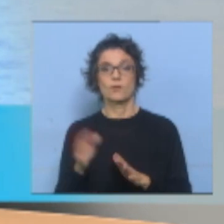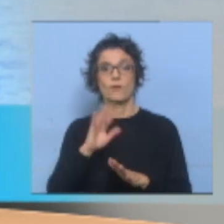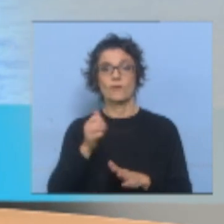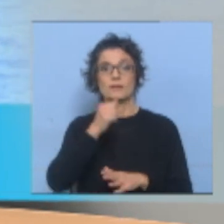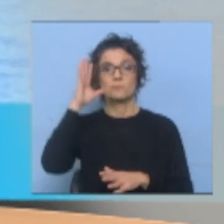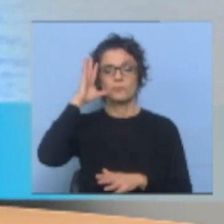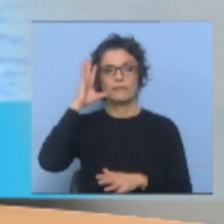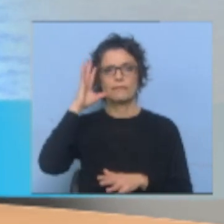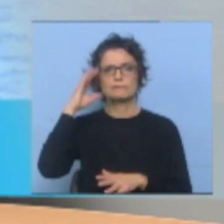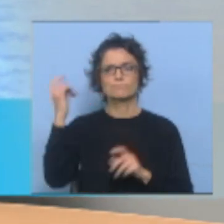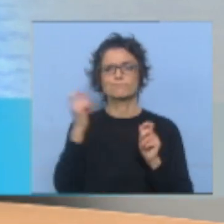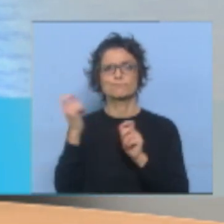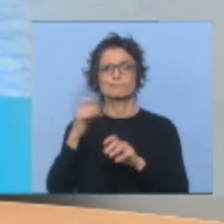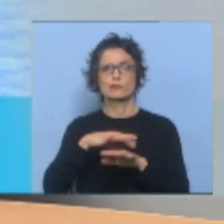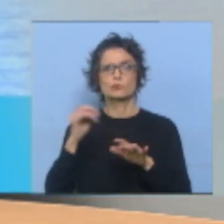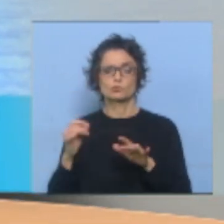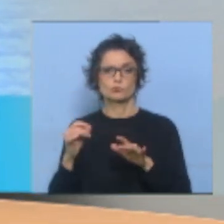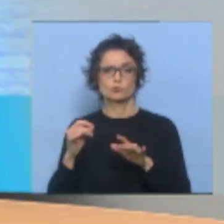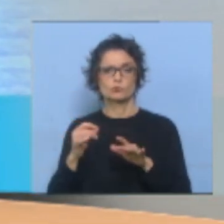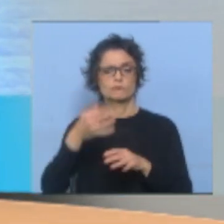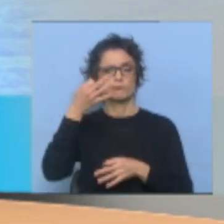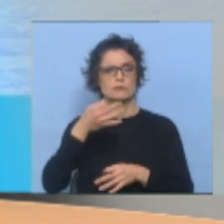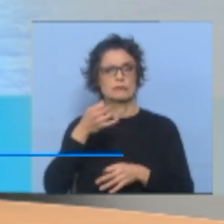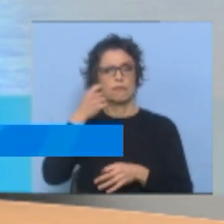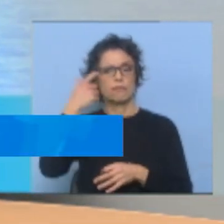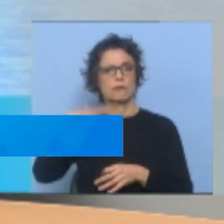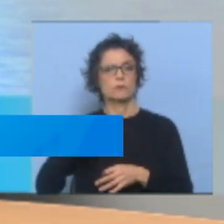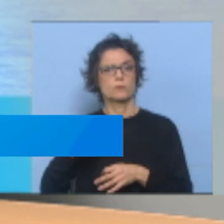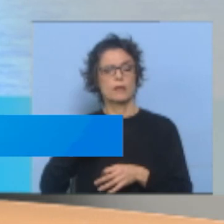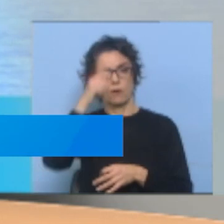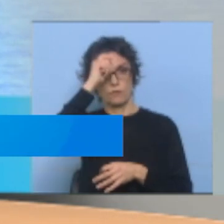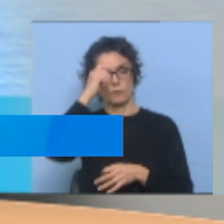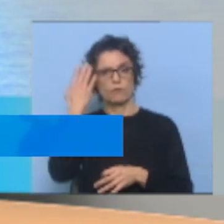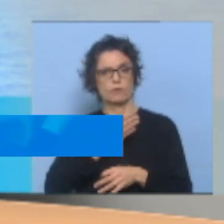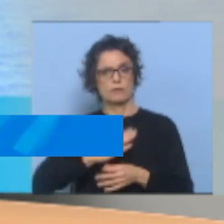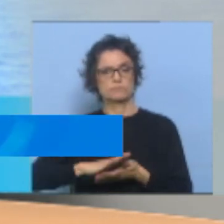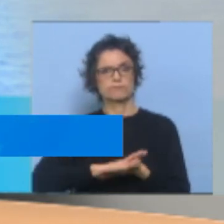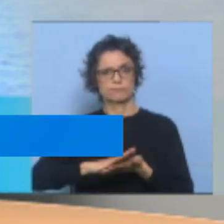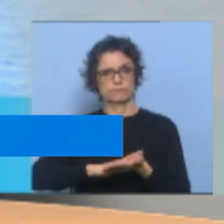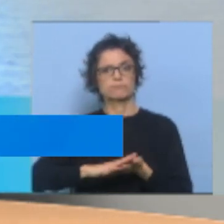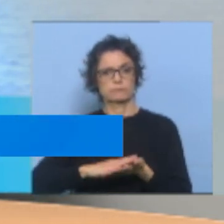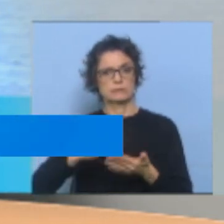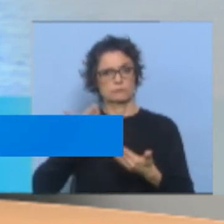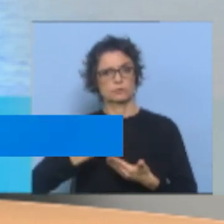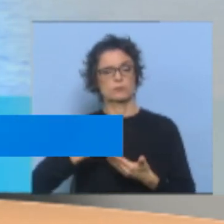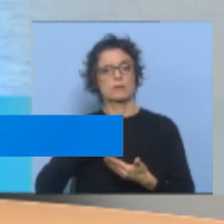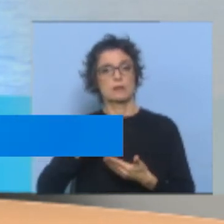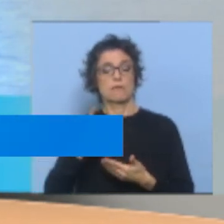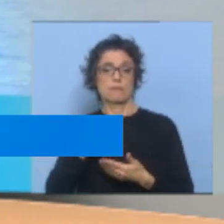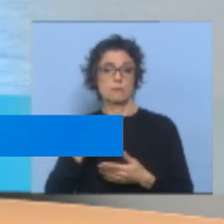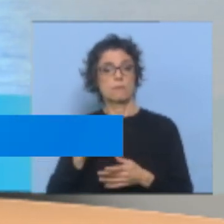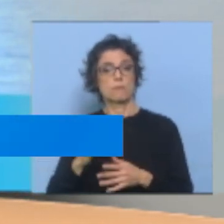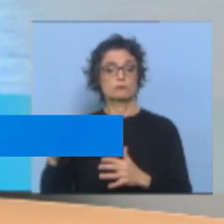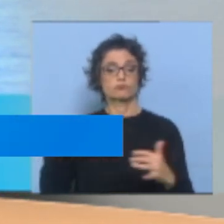Olá, boa tarde. O debate sobre a dignidade humana e o respeito pelos direitos fundamentais chegou também ao futebol, onde o